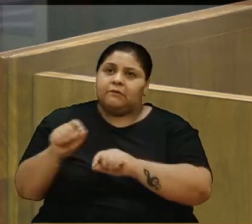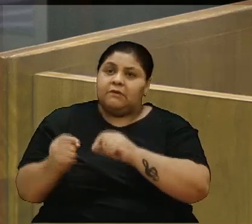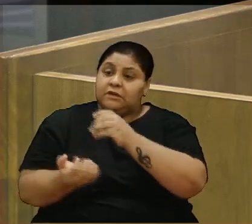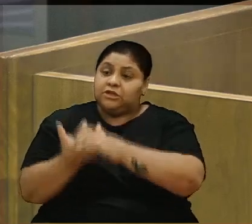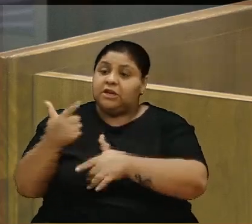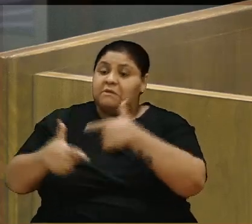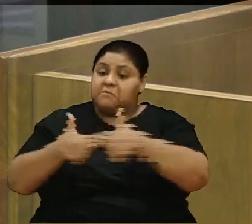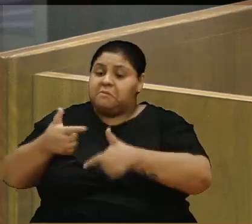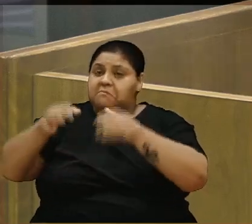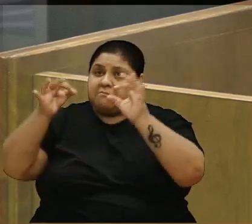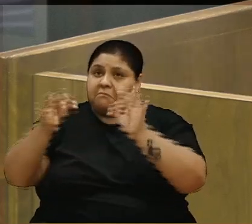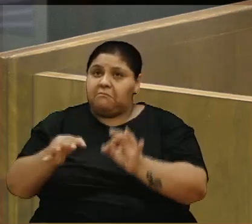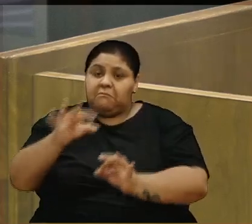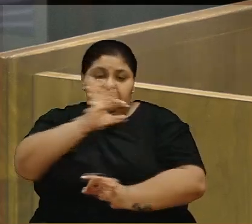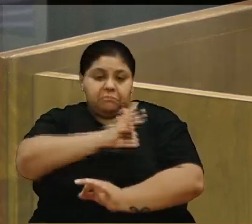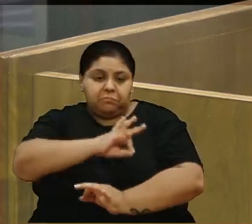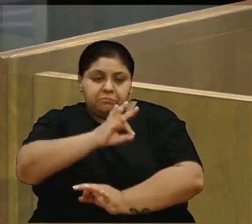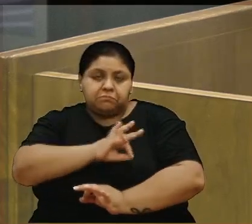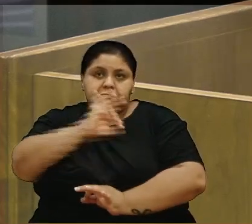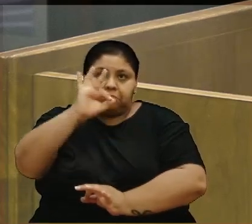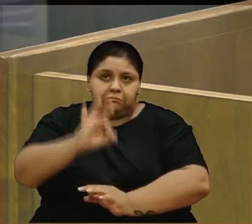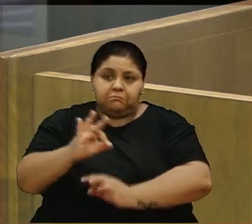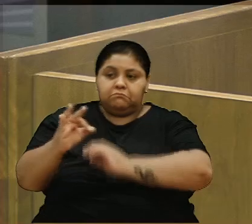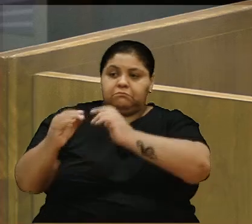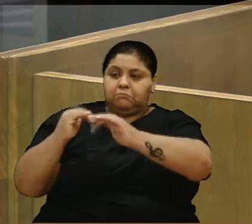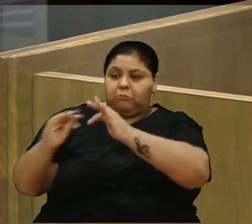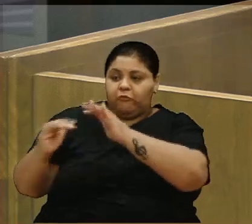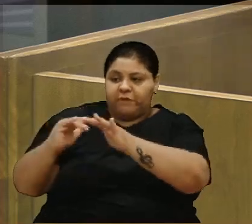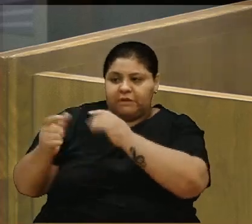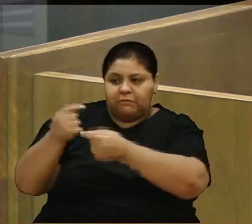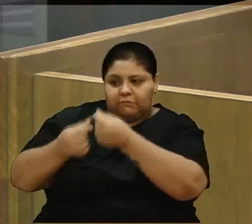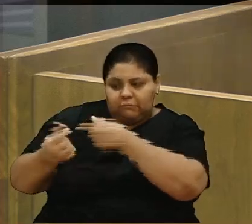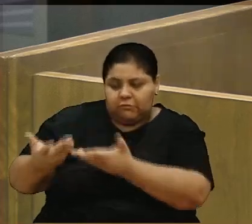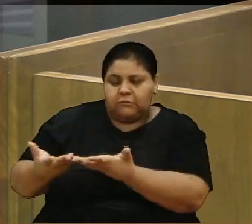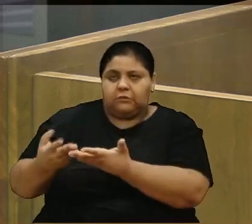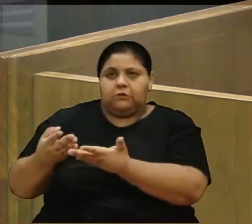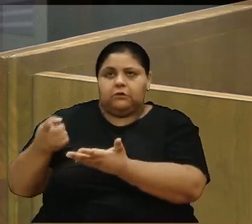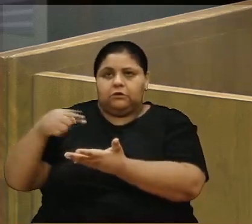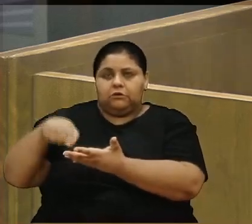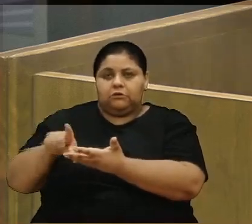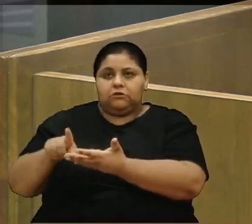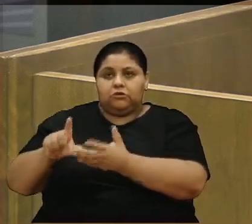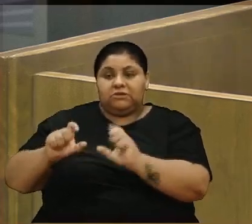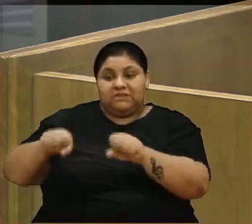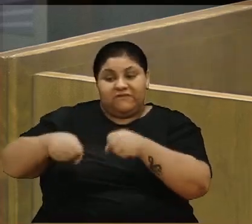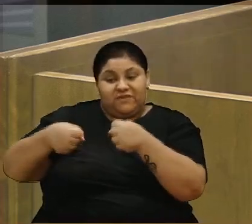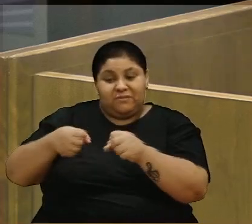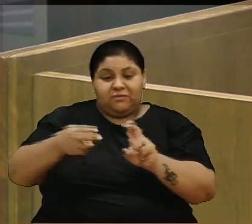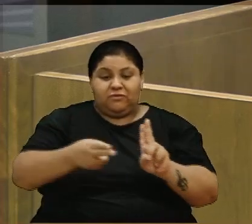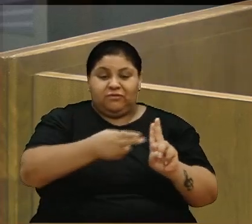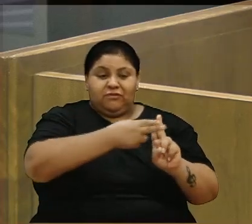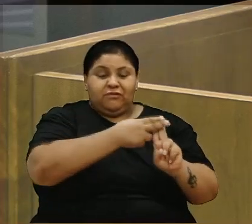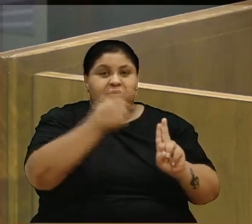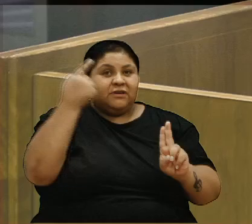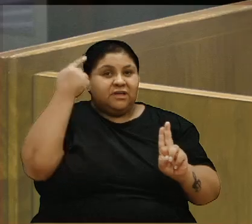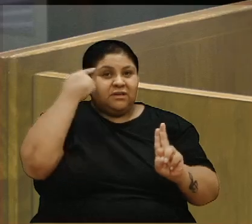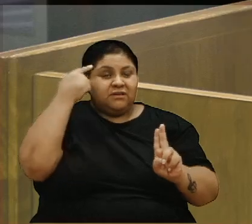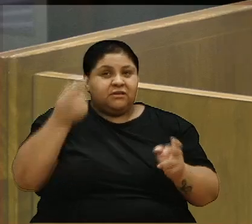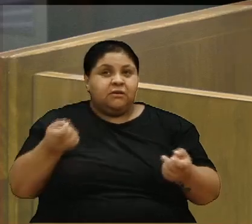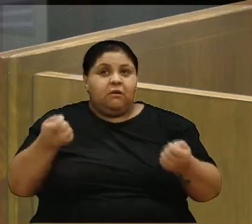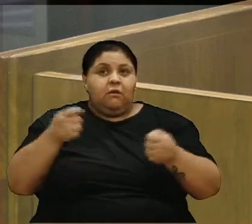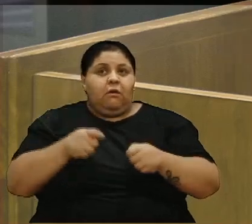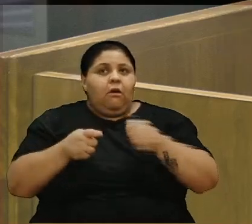de qualidade, renda de qualidade, movimentaria a economia. Então, se nós defendermos o SUS, se nós pensarmos nas possibilidades